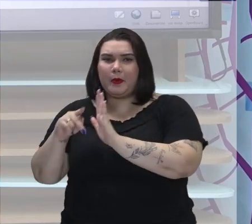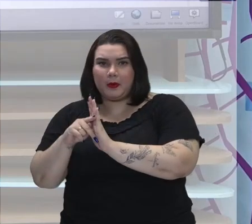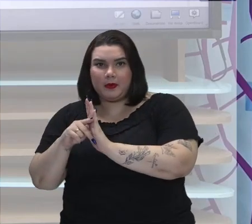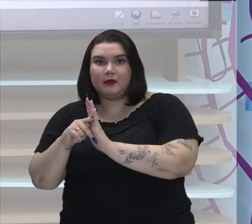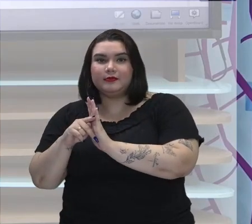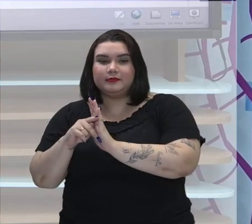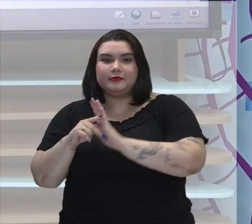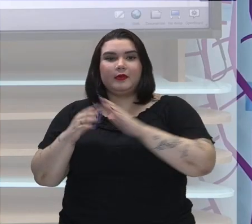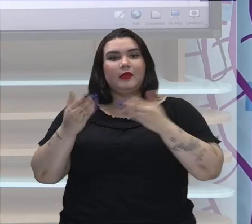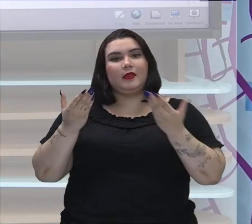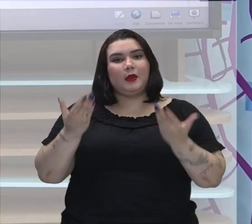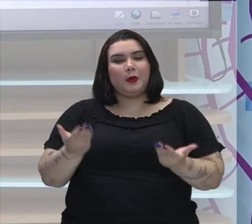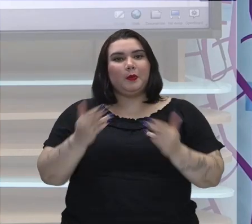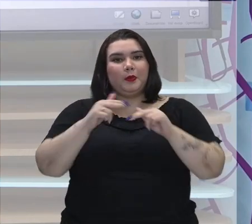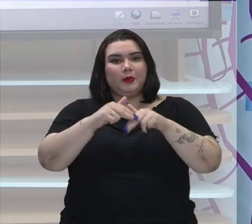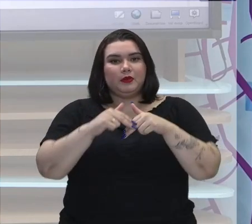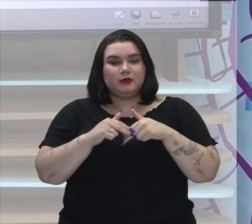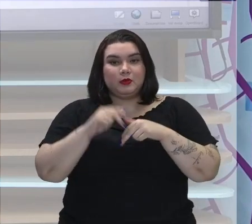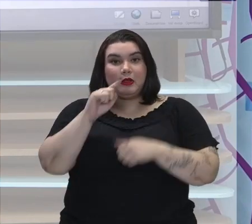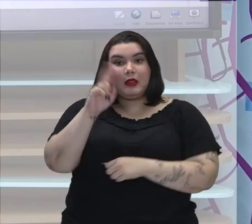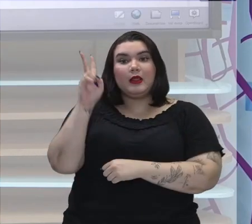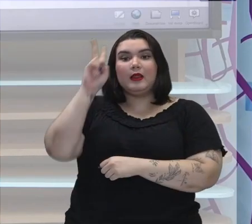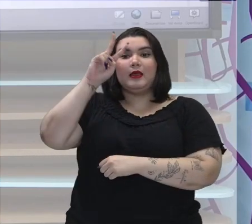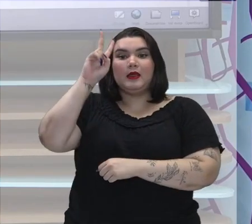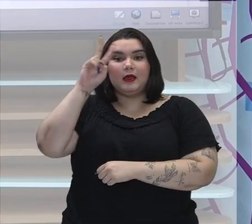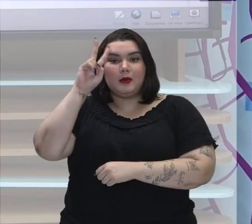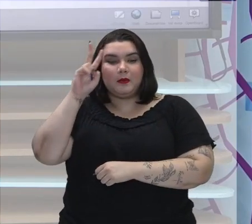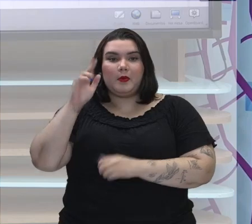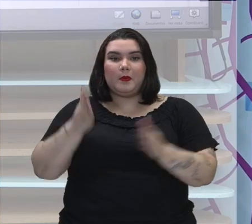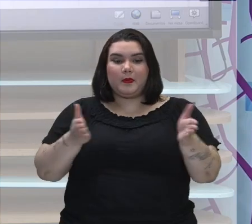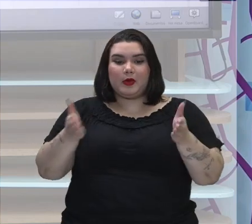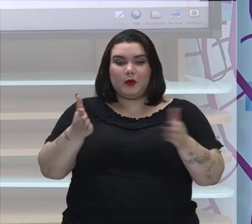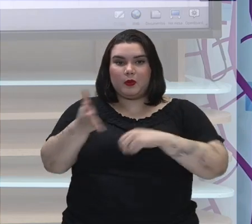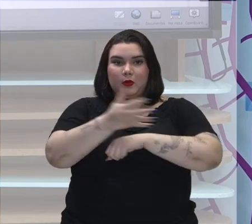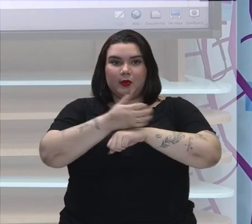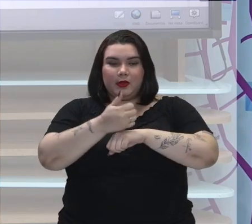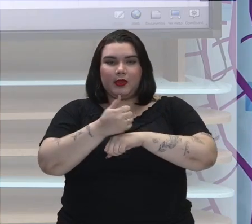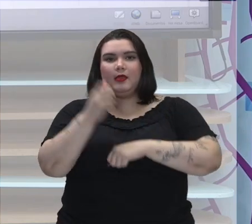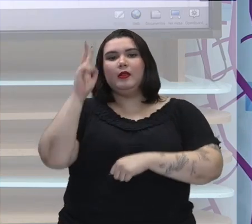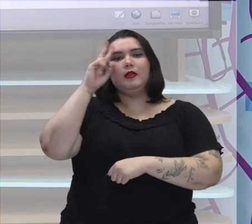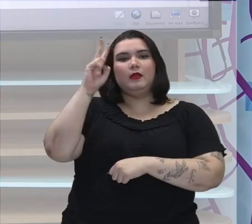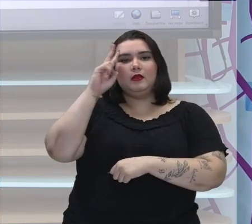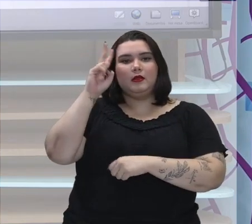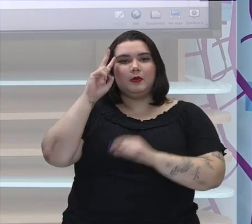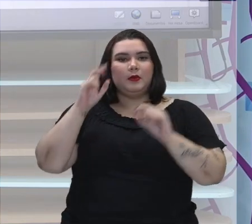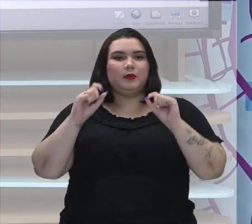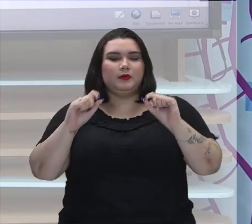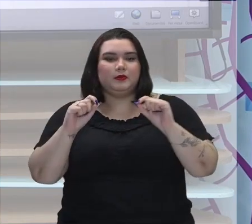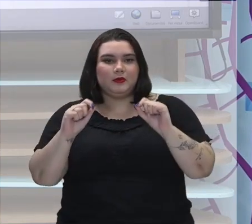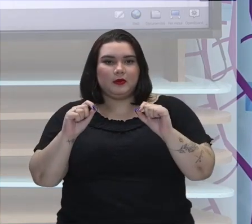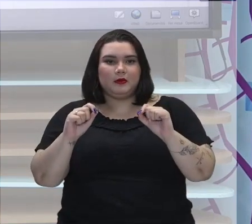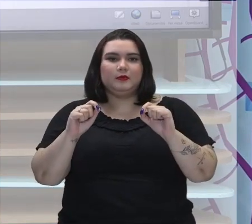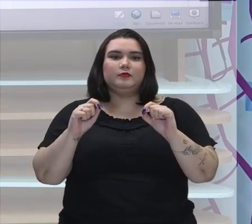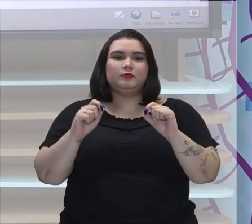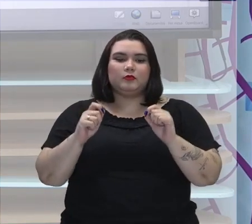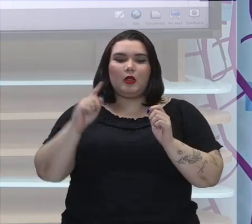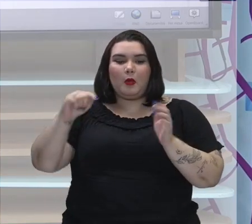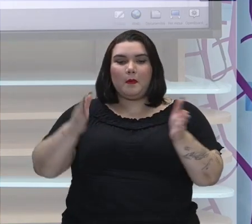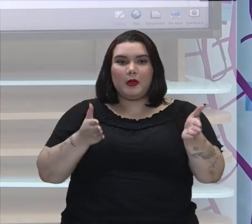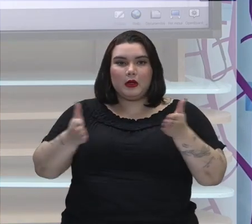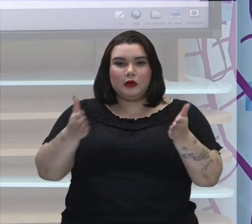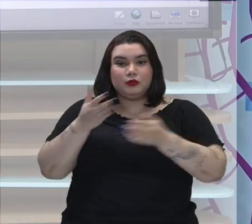E é por isso que quando você lembrar de período colonial, você vai lembrar justamente de um período